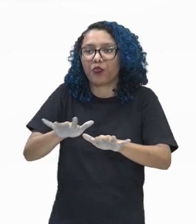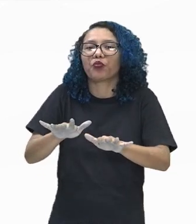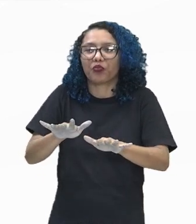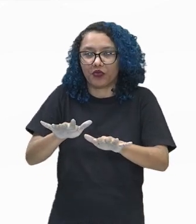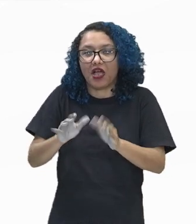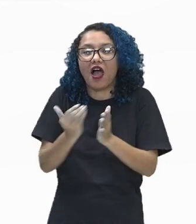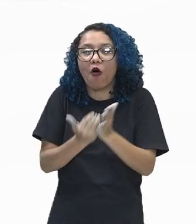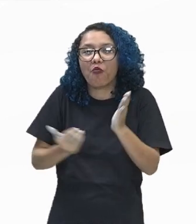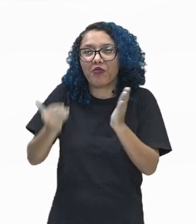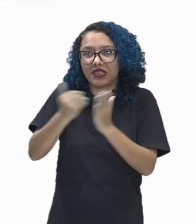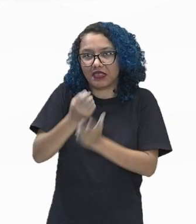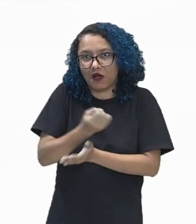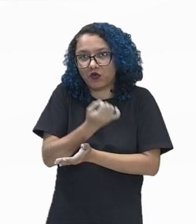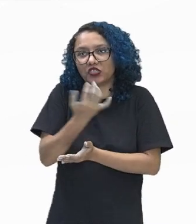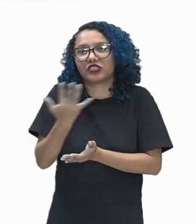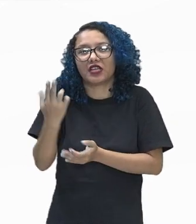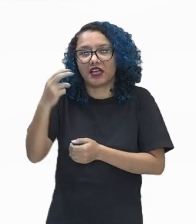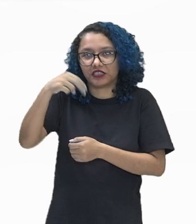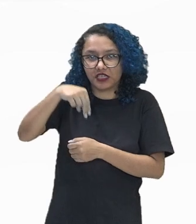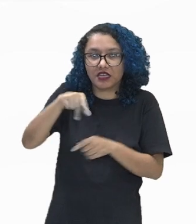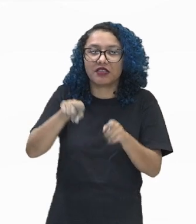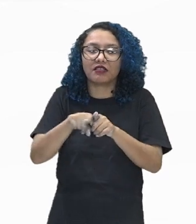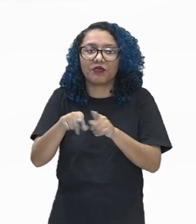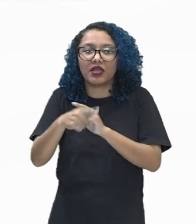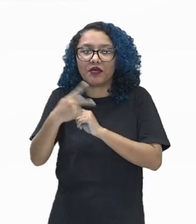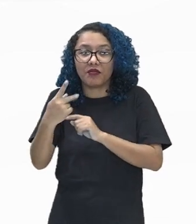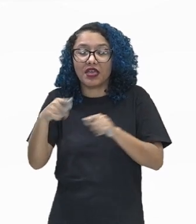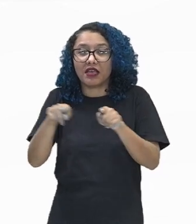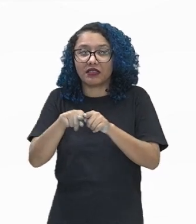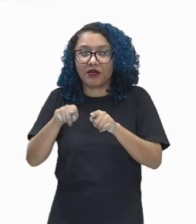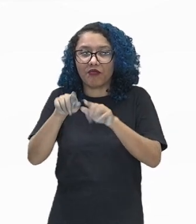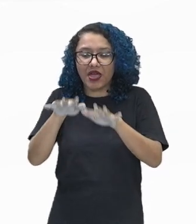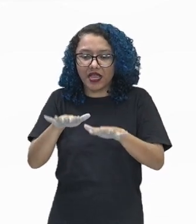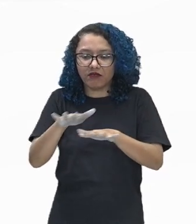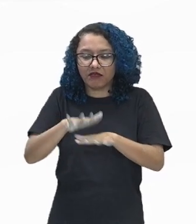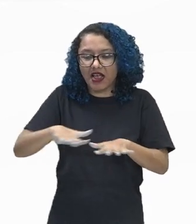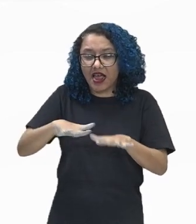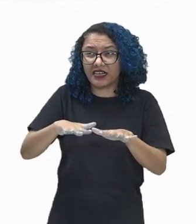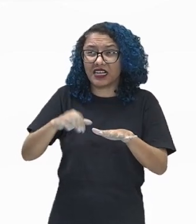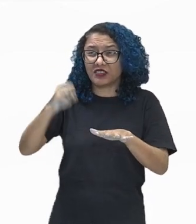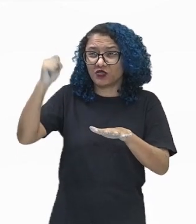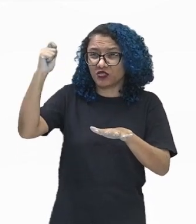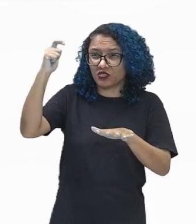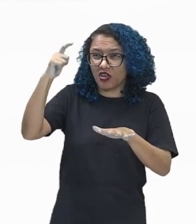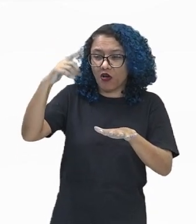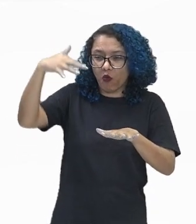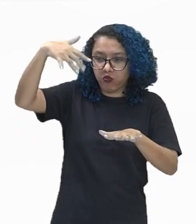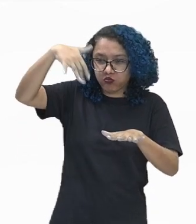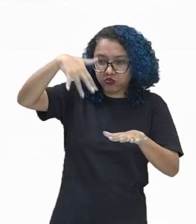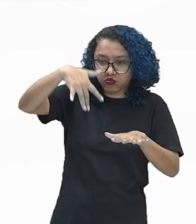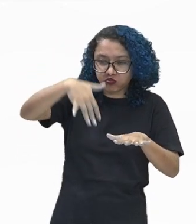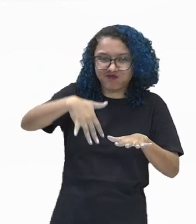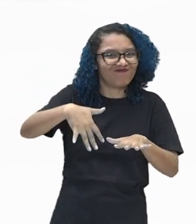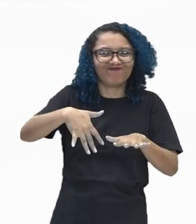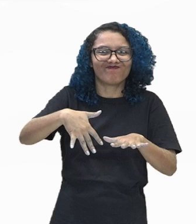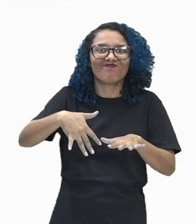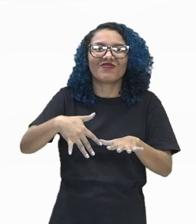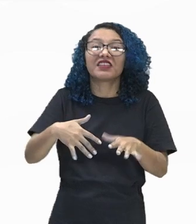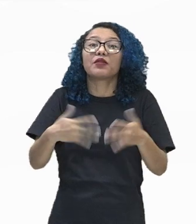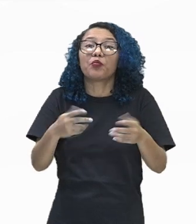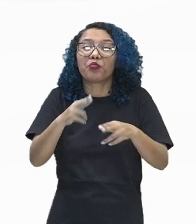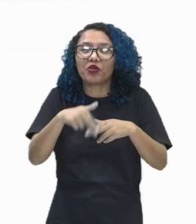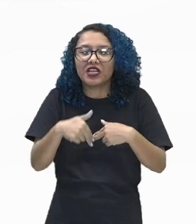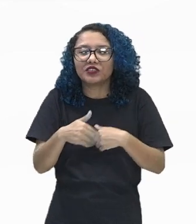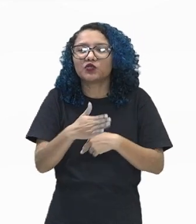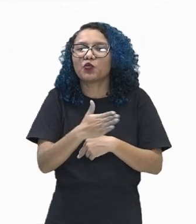fósforo e bloqueia a luz do sol, bloqueia a entrada de oxigênio, fazendo com que os peixes acabem morrendo.